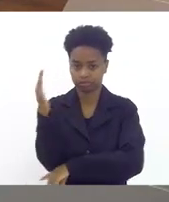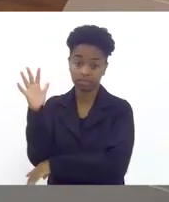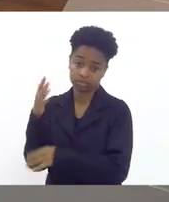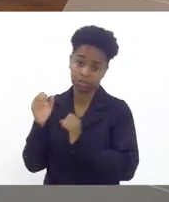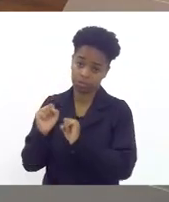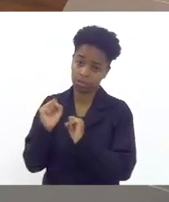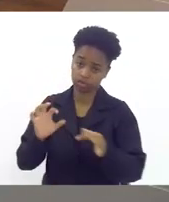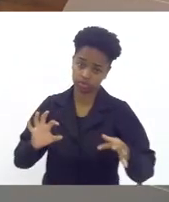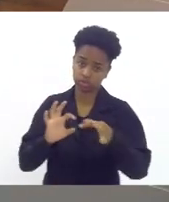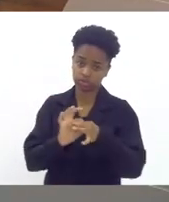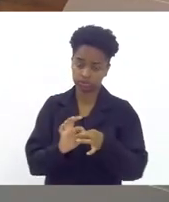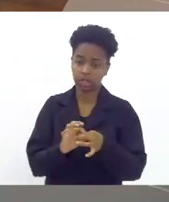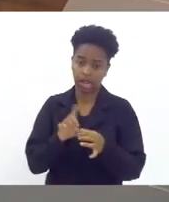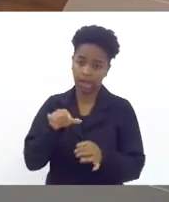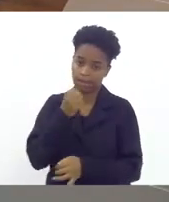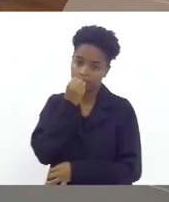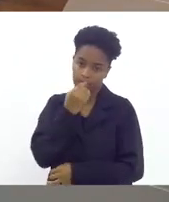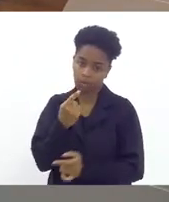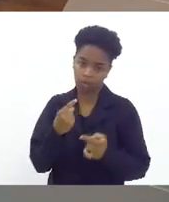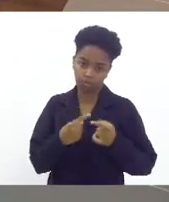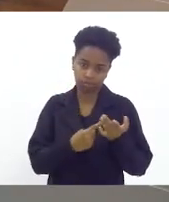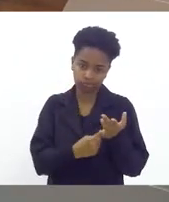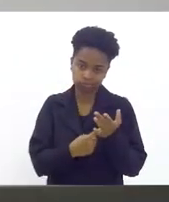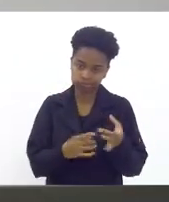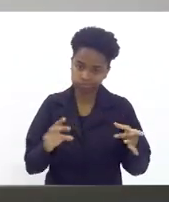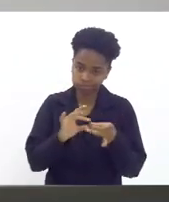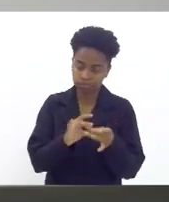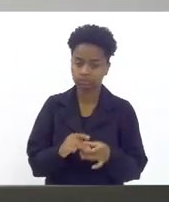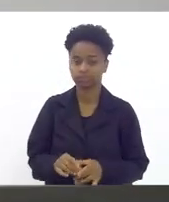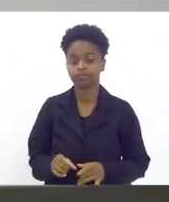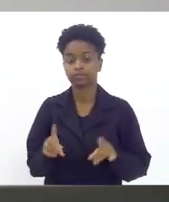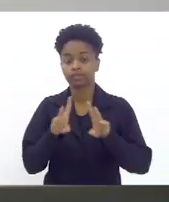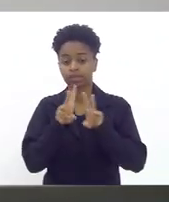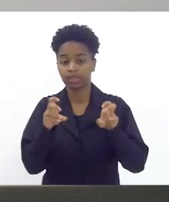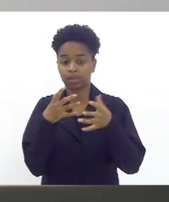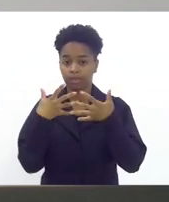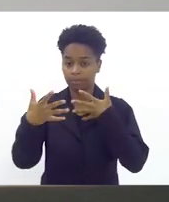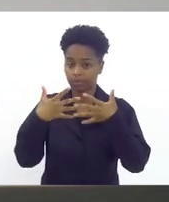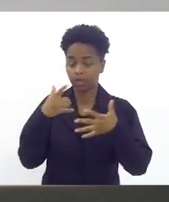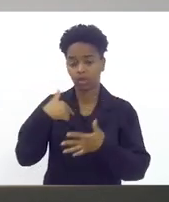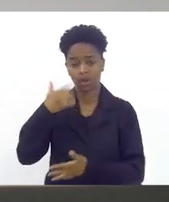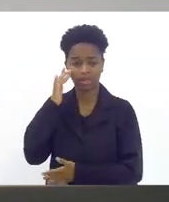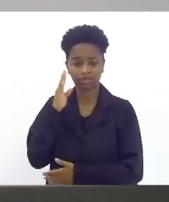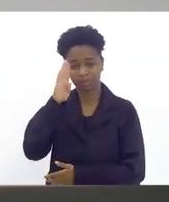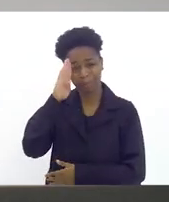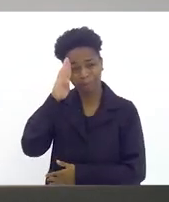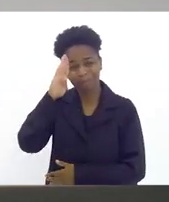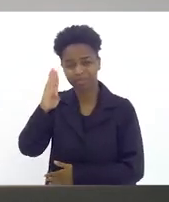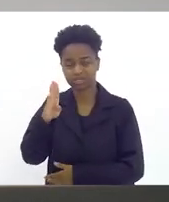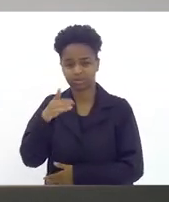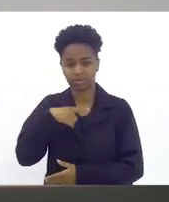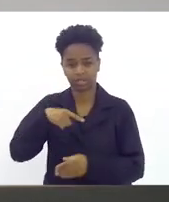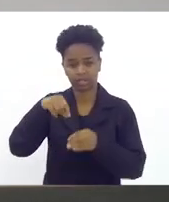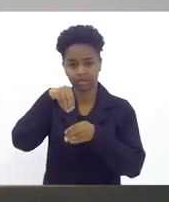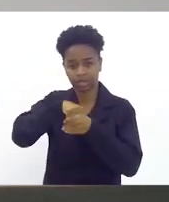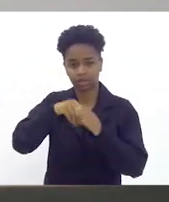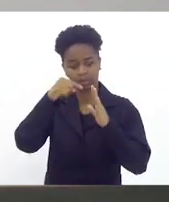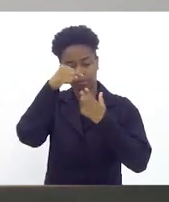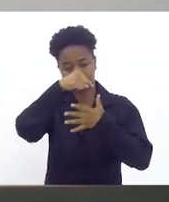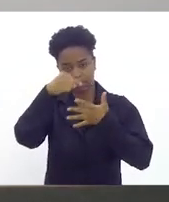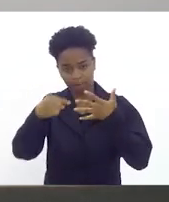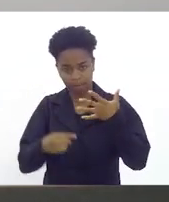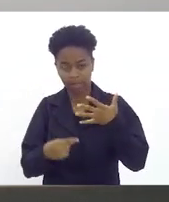então a gente entende que é uma boa combinação é sobre a questão de Transparência que eu acho que é o principal ponto que tá aqui dentro de todos os itens né